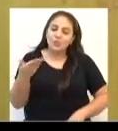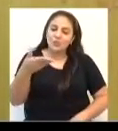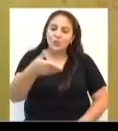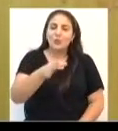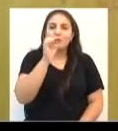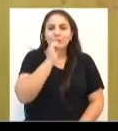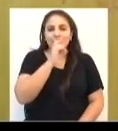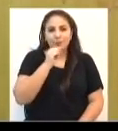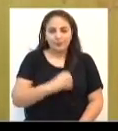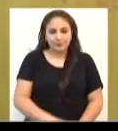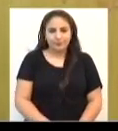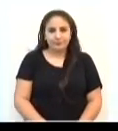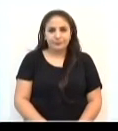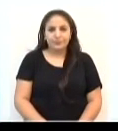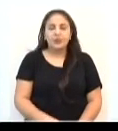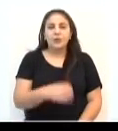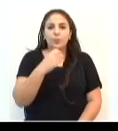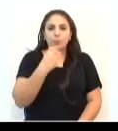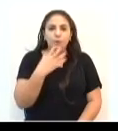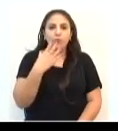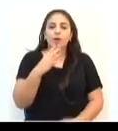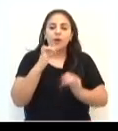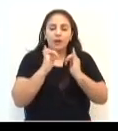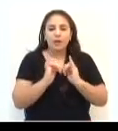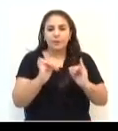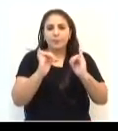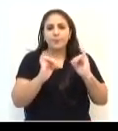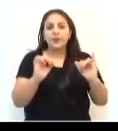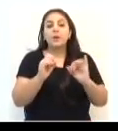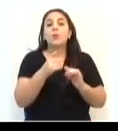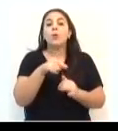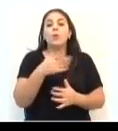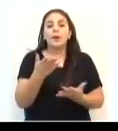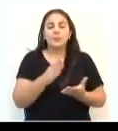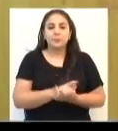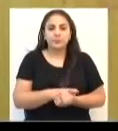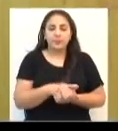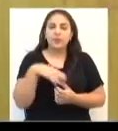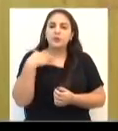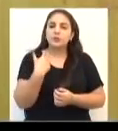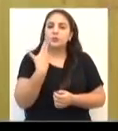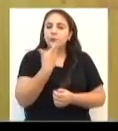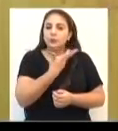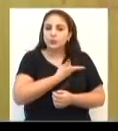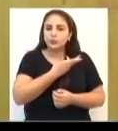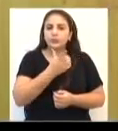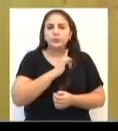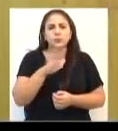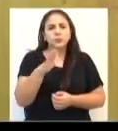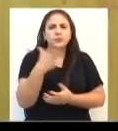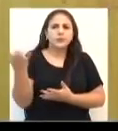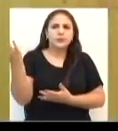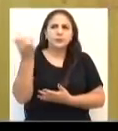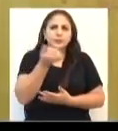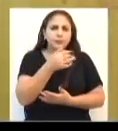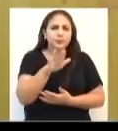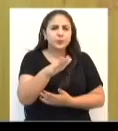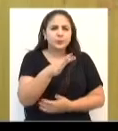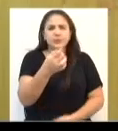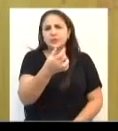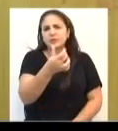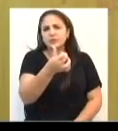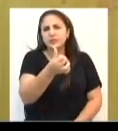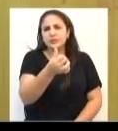sua imunização. E a meta, então, para a campanha, qual é? Bom, nós deveremos receber em Passo Fundo cerca